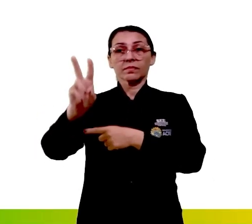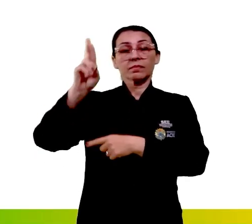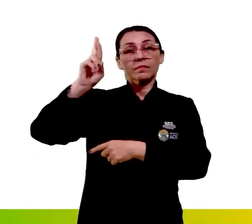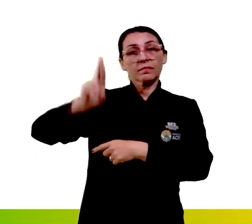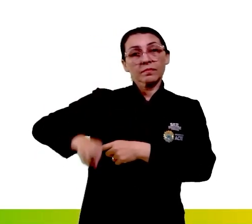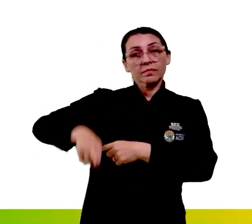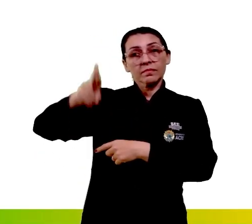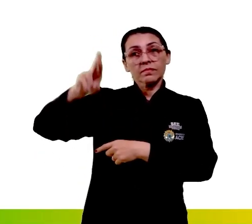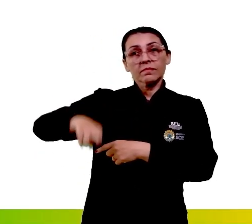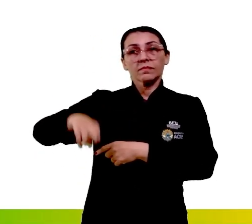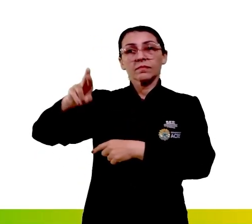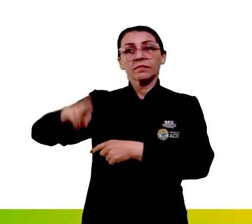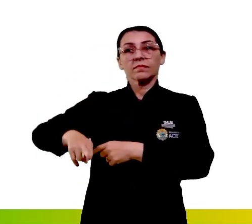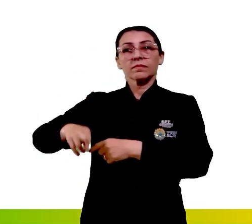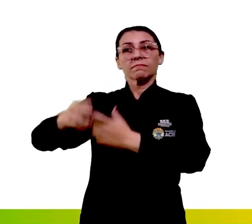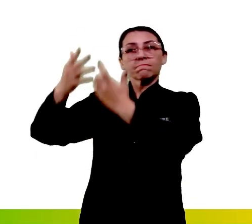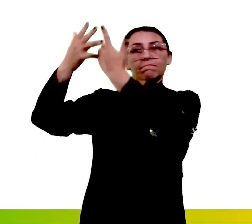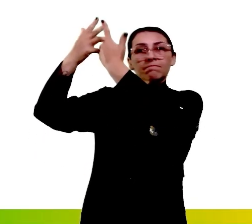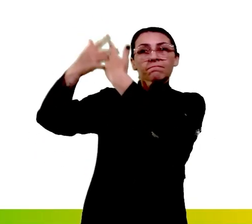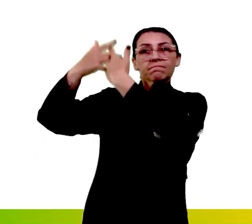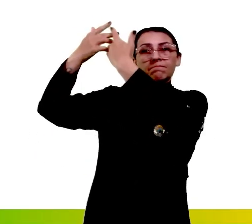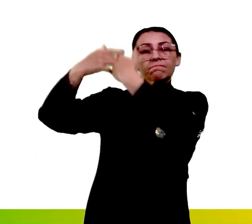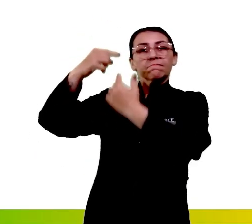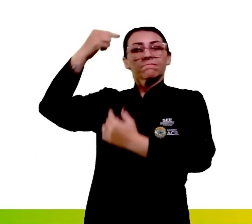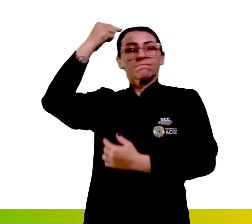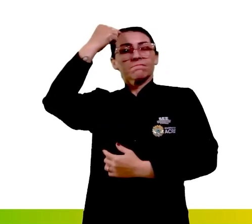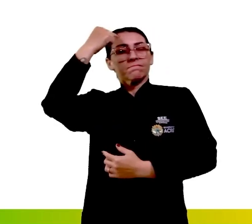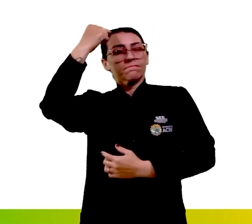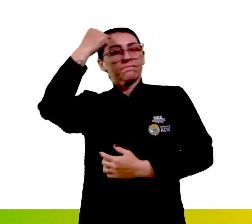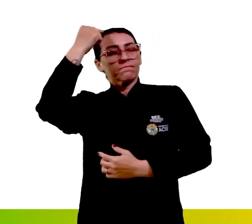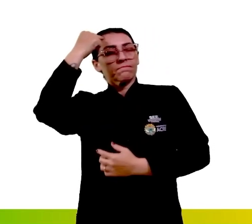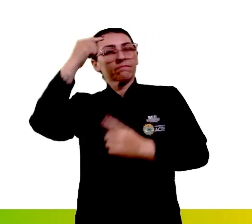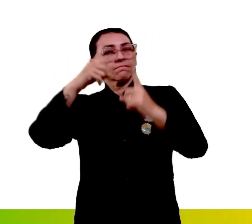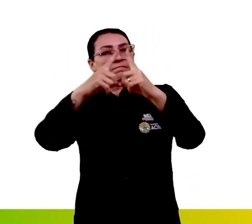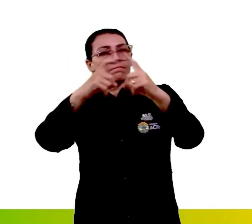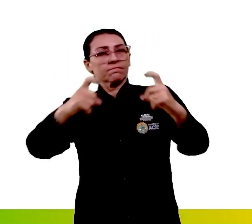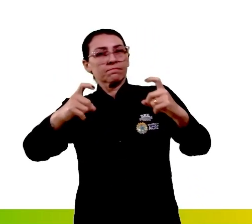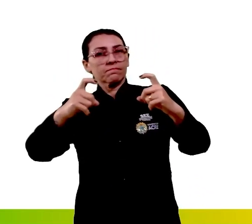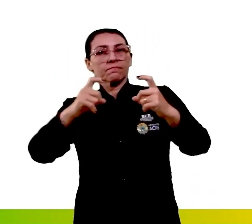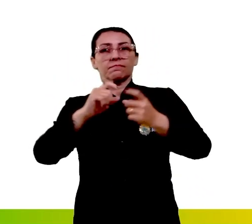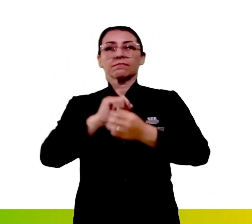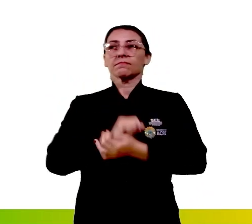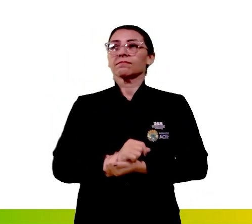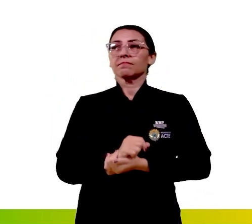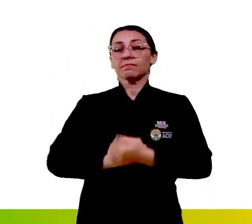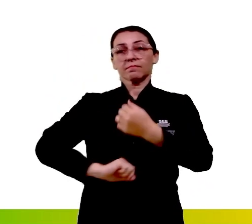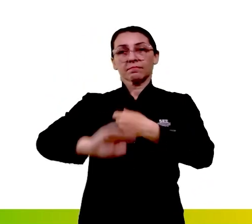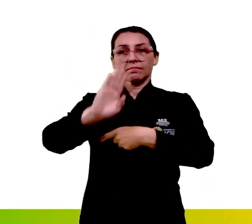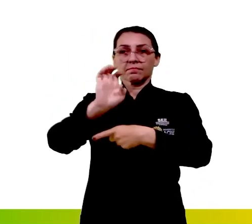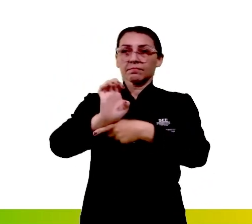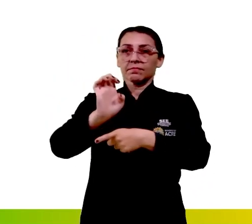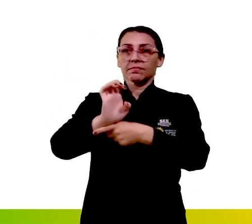Letra D. Valorização da razão e do pensamento científico.